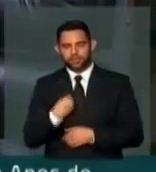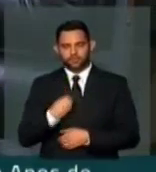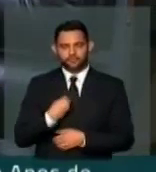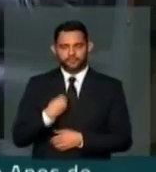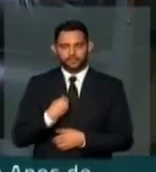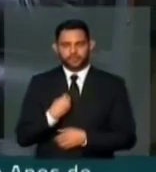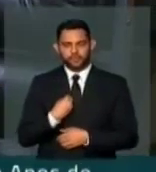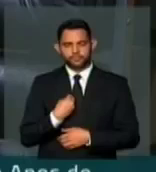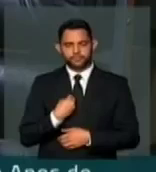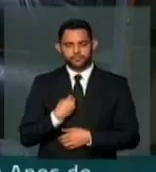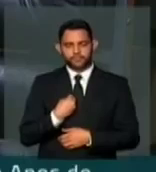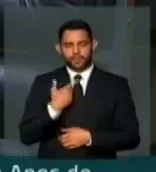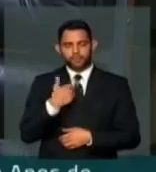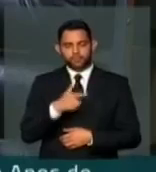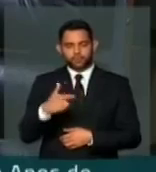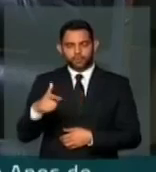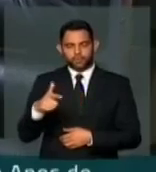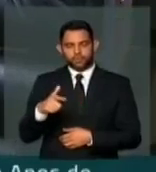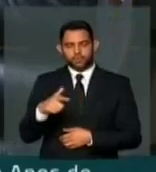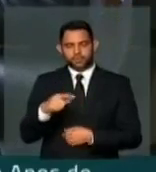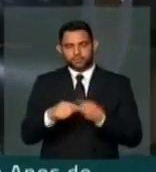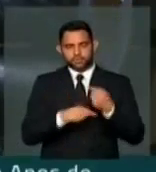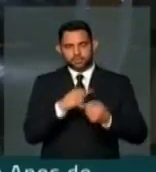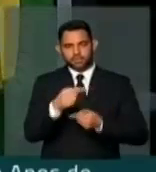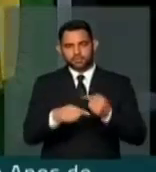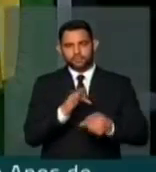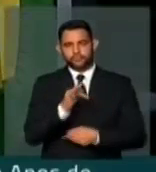vida de outra geração.